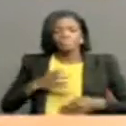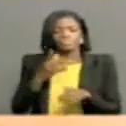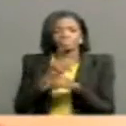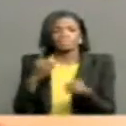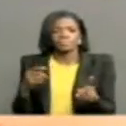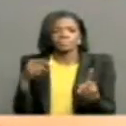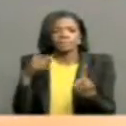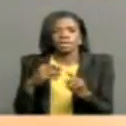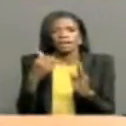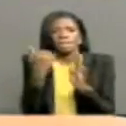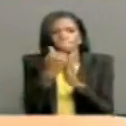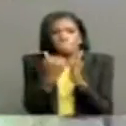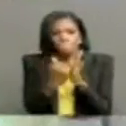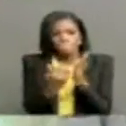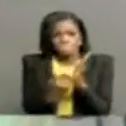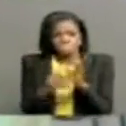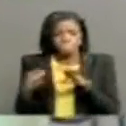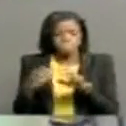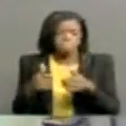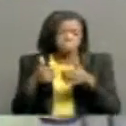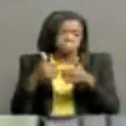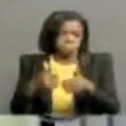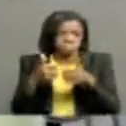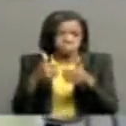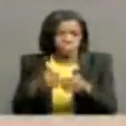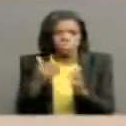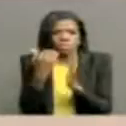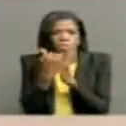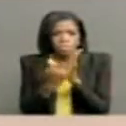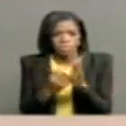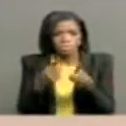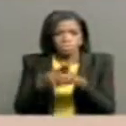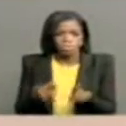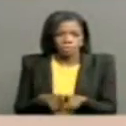o processo está a ser célere. Além do Quango, o programa Quenda vai